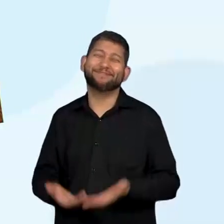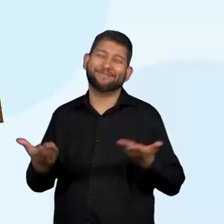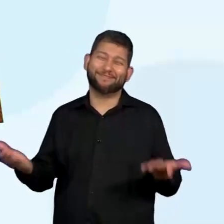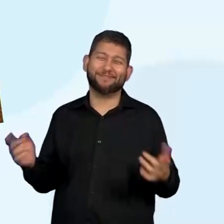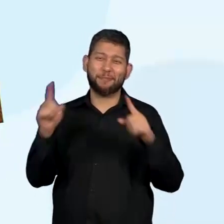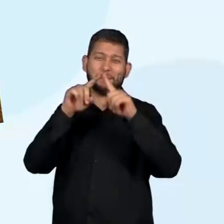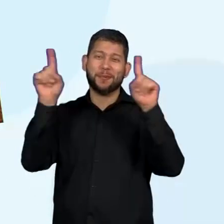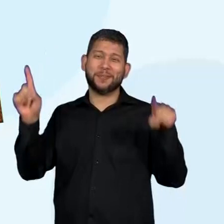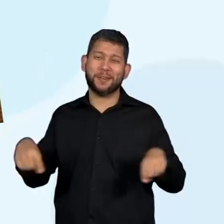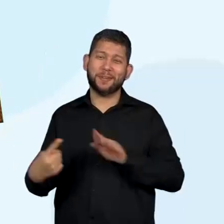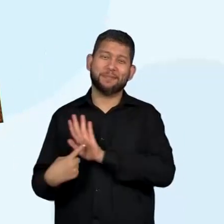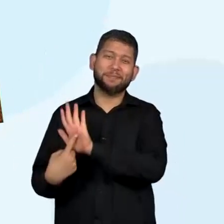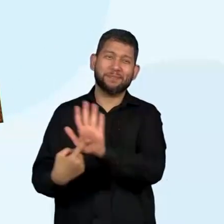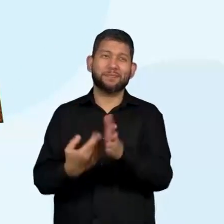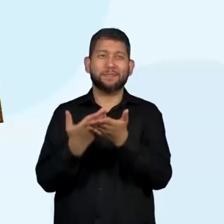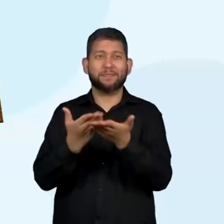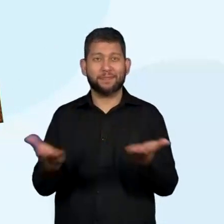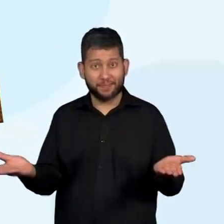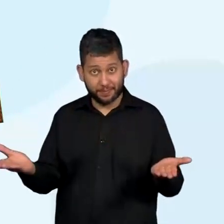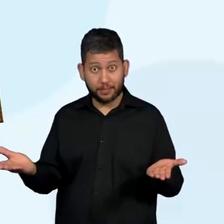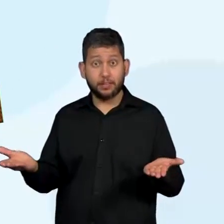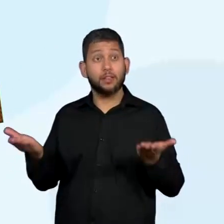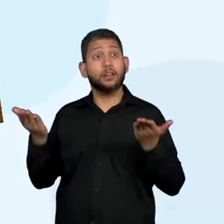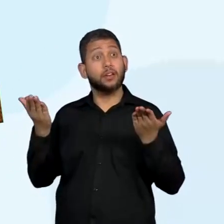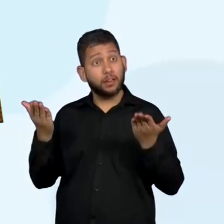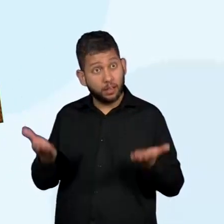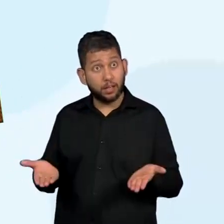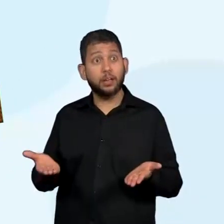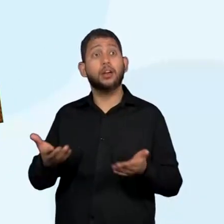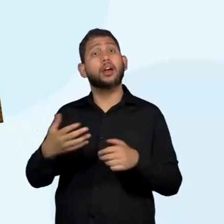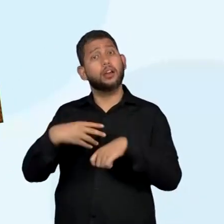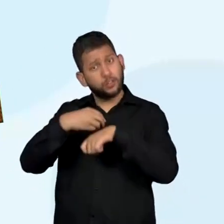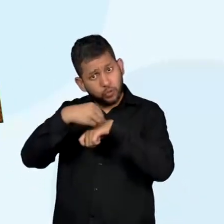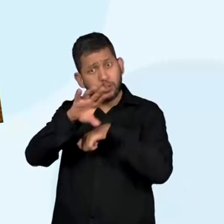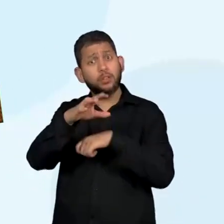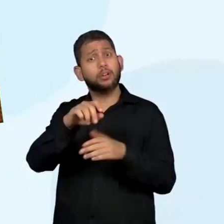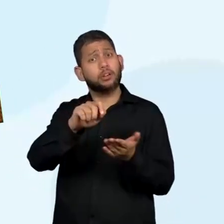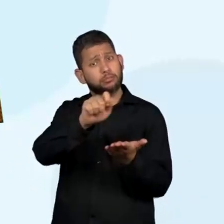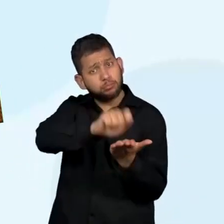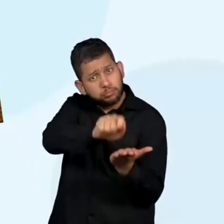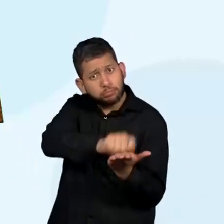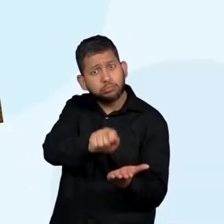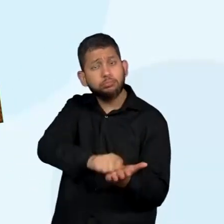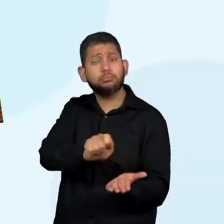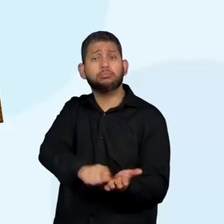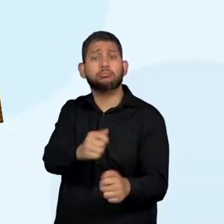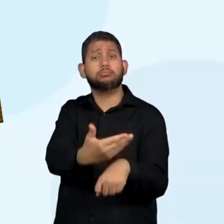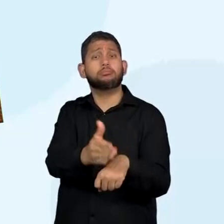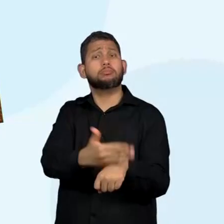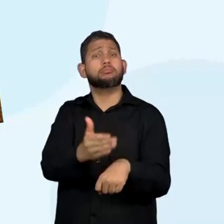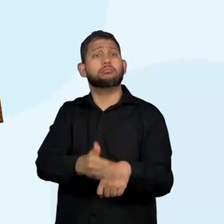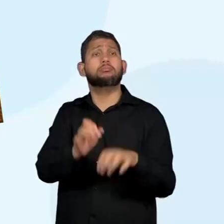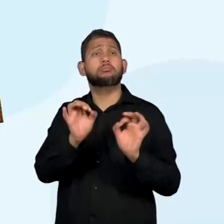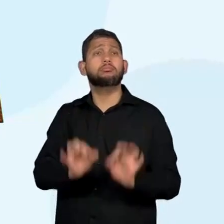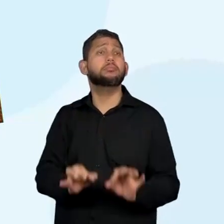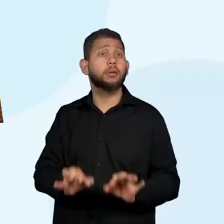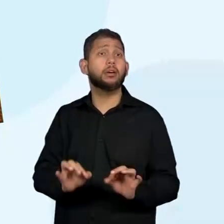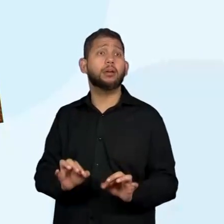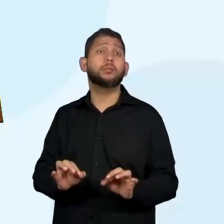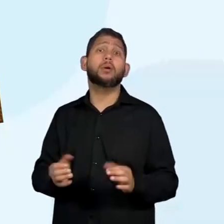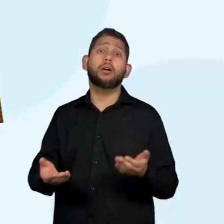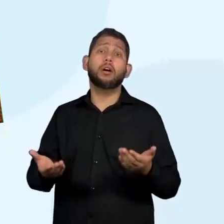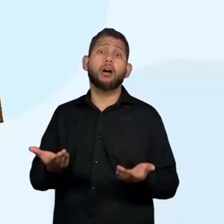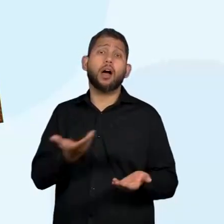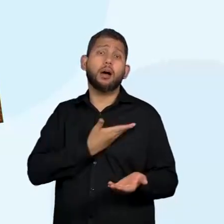Moral da nossa galerinha, pedir mesmo que vocês realizem a atividade sugerida e